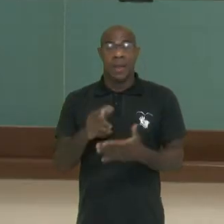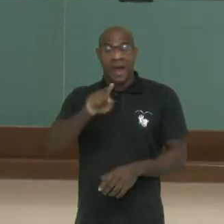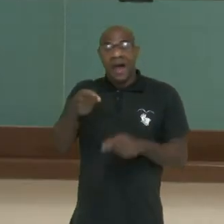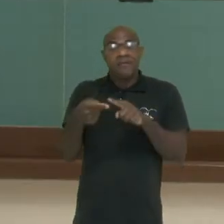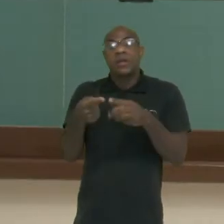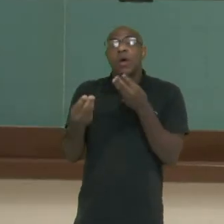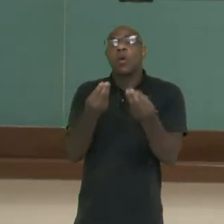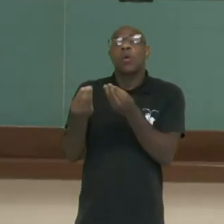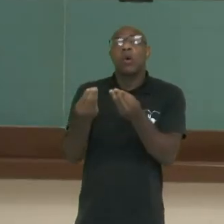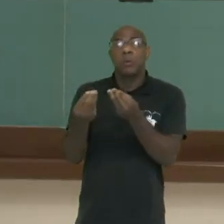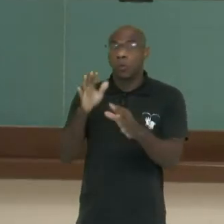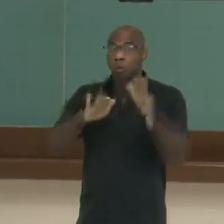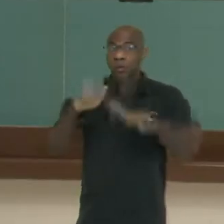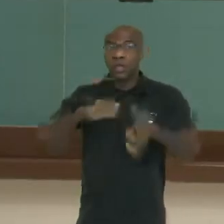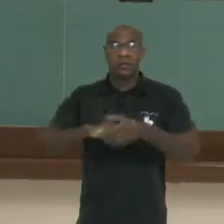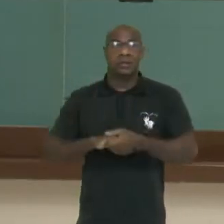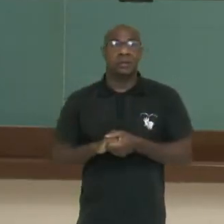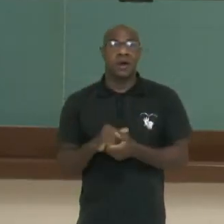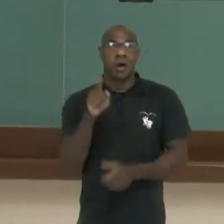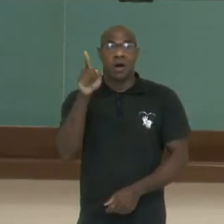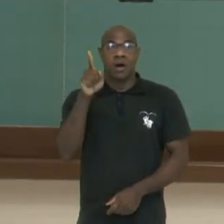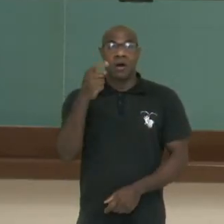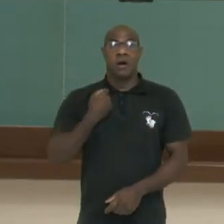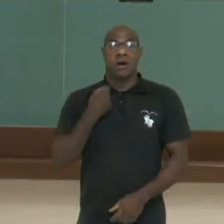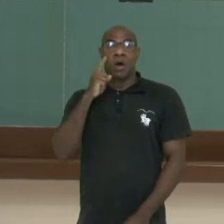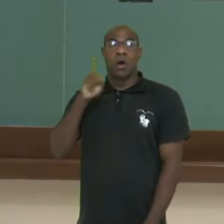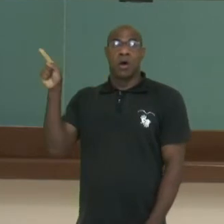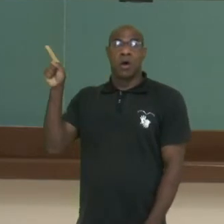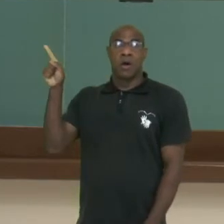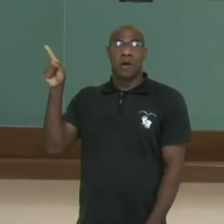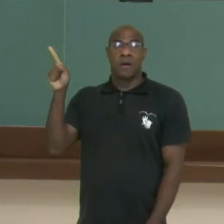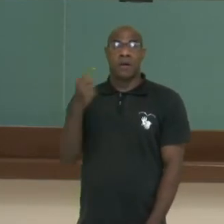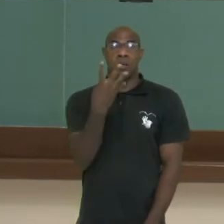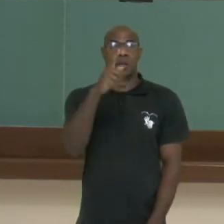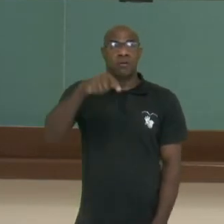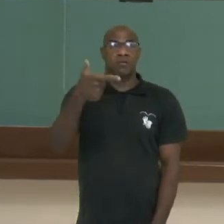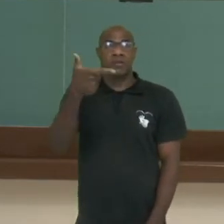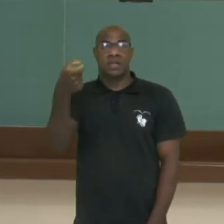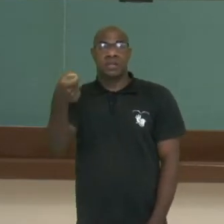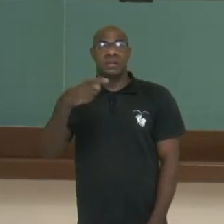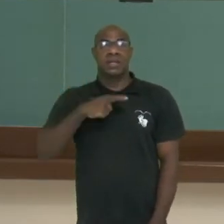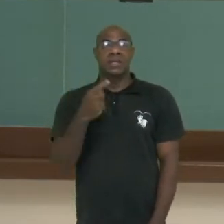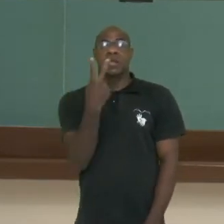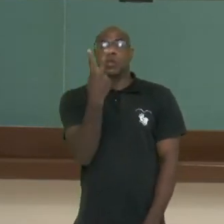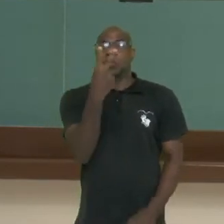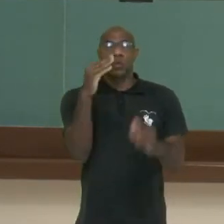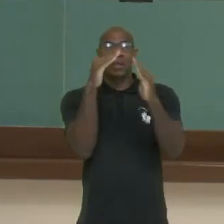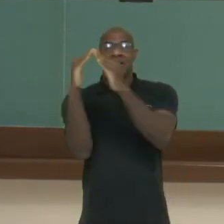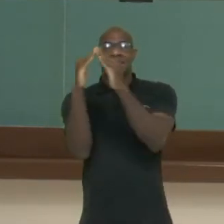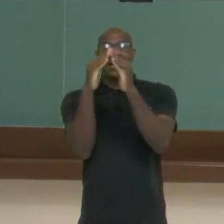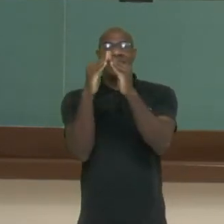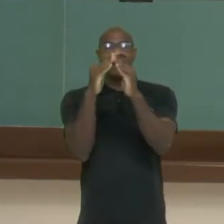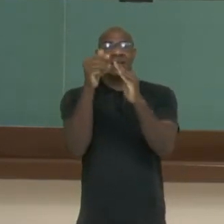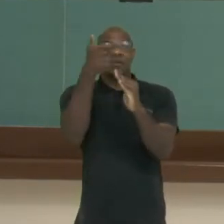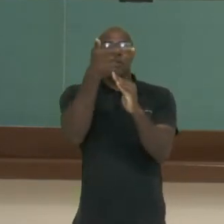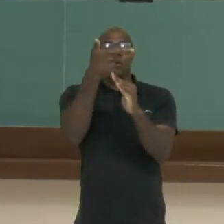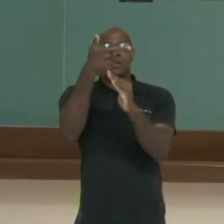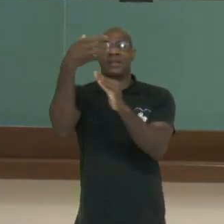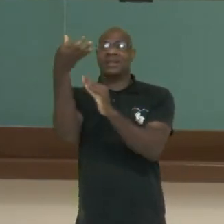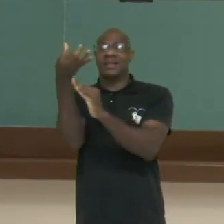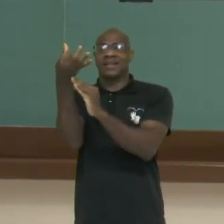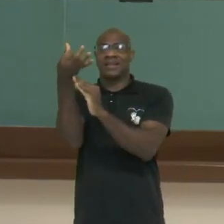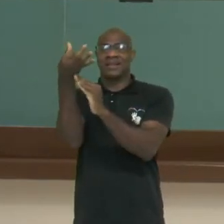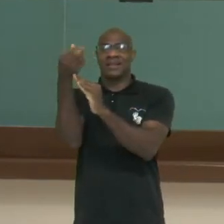vírgula, tem que tomar cuidado. Aqui nesse númerozinho 4,26, eu tenho duas casinhas depois da vírgula. Duas, né?